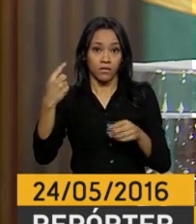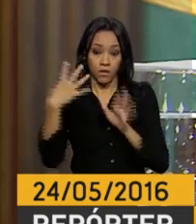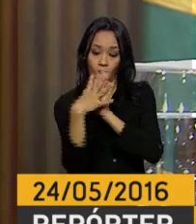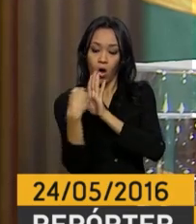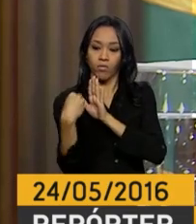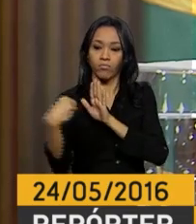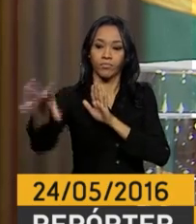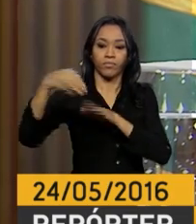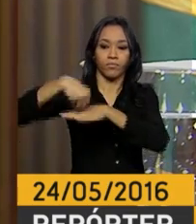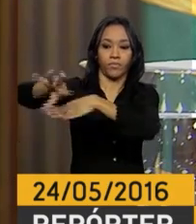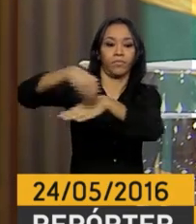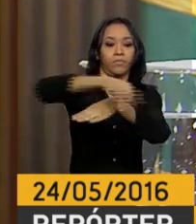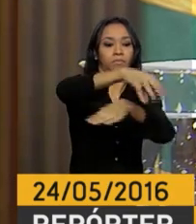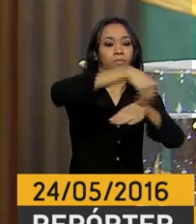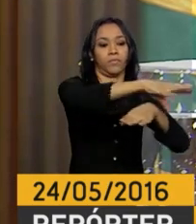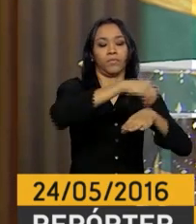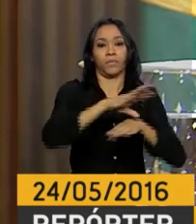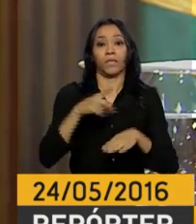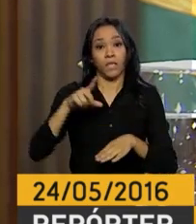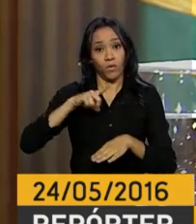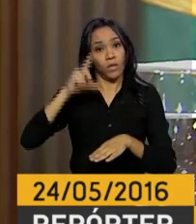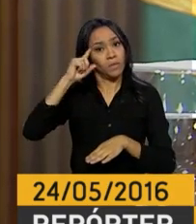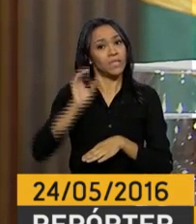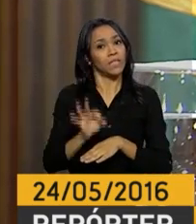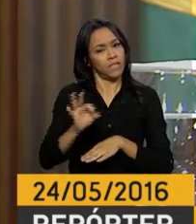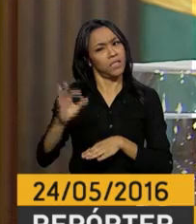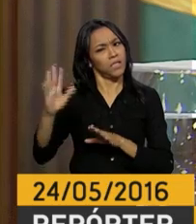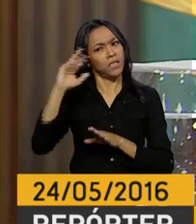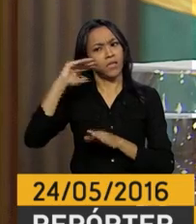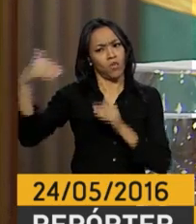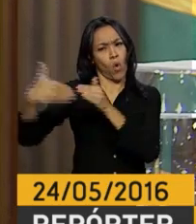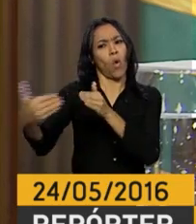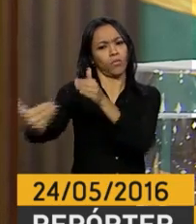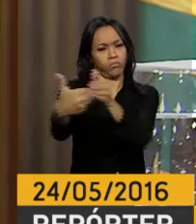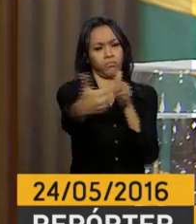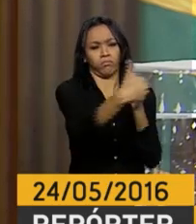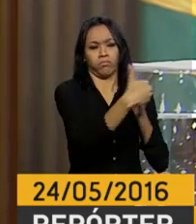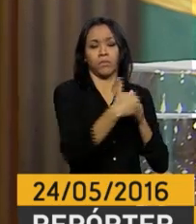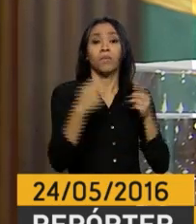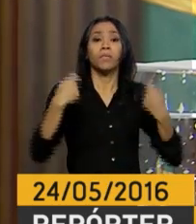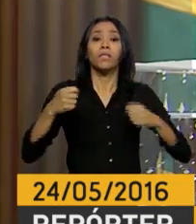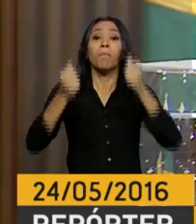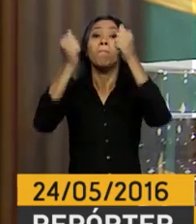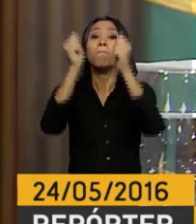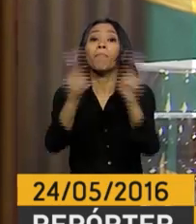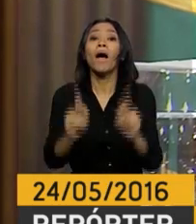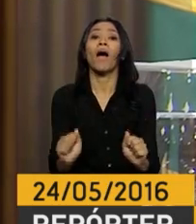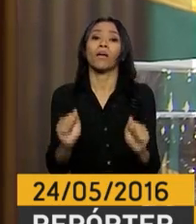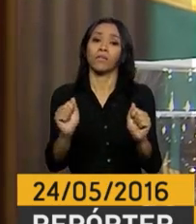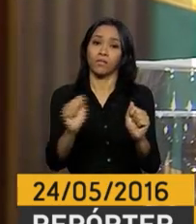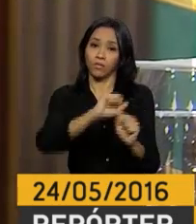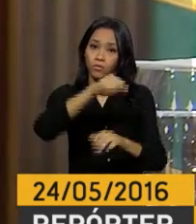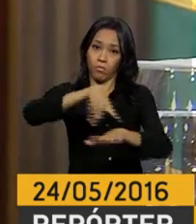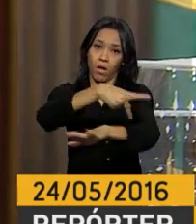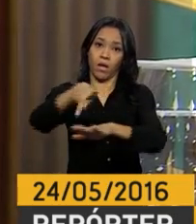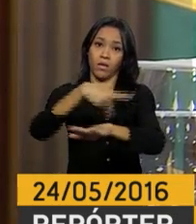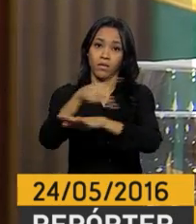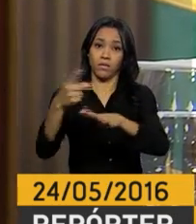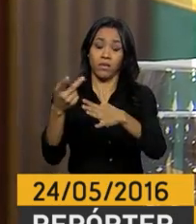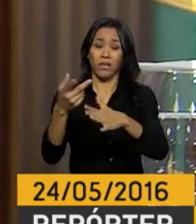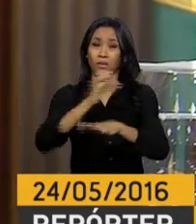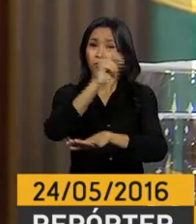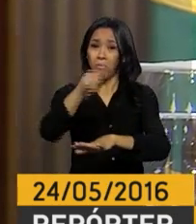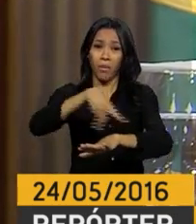com as quais eu tenho absoluta certeza que concordam, que nós precisamos pacificar, harmonizar o país. O país não pode ficar nessa